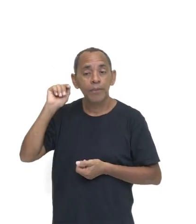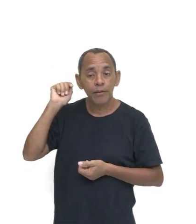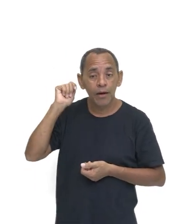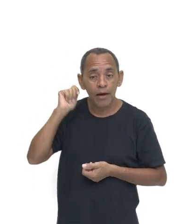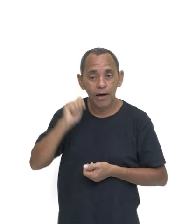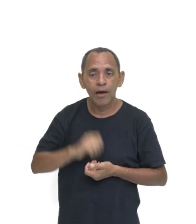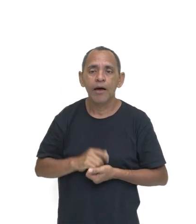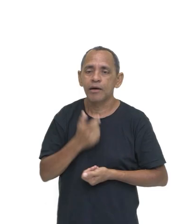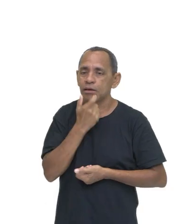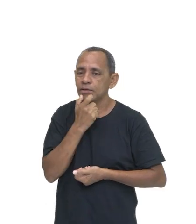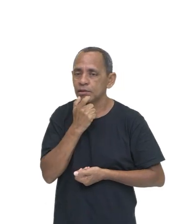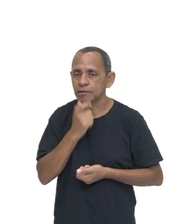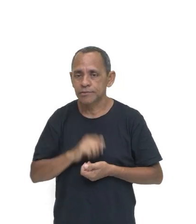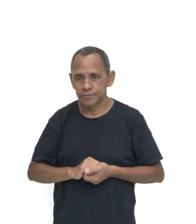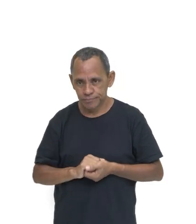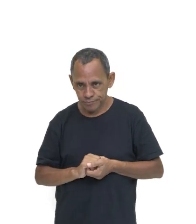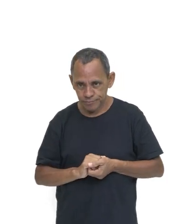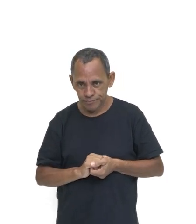architect.